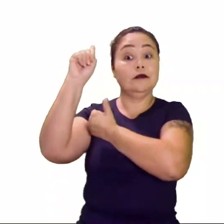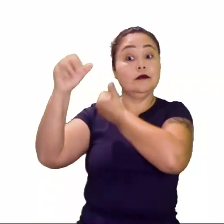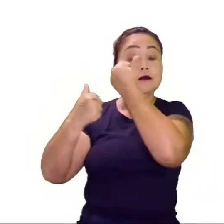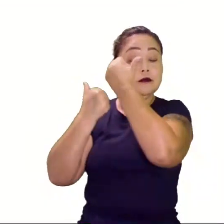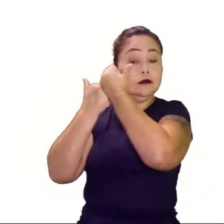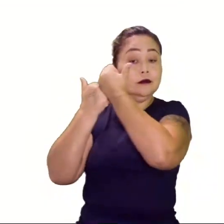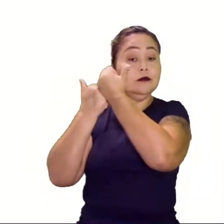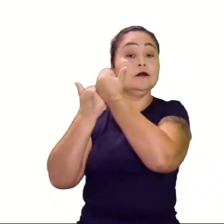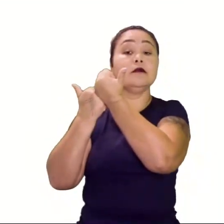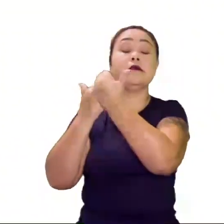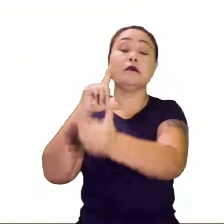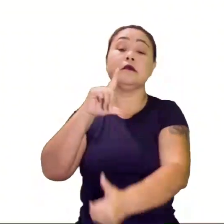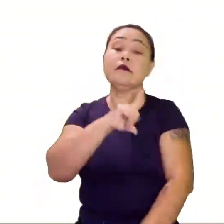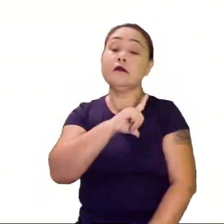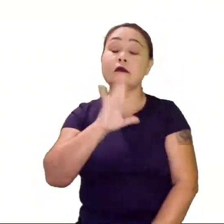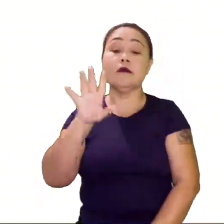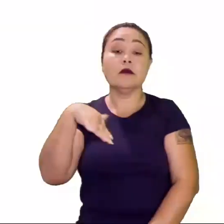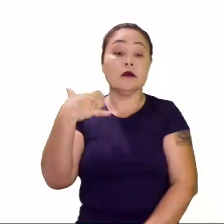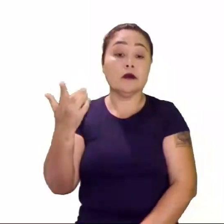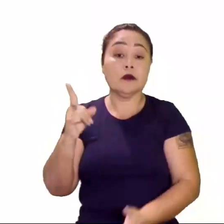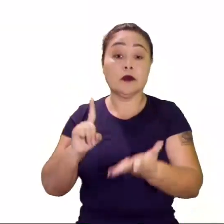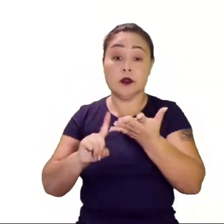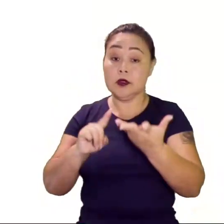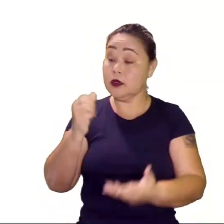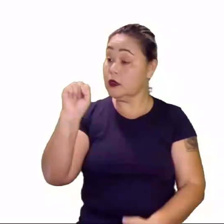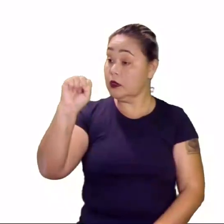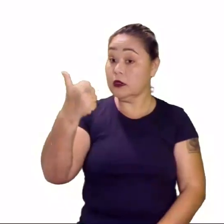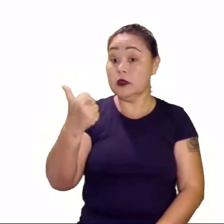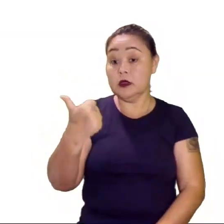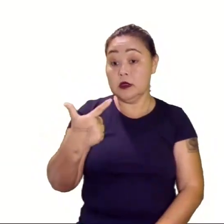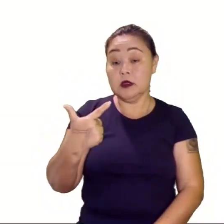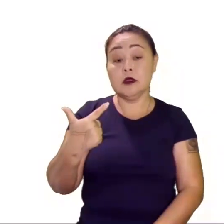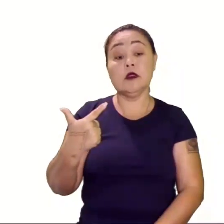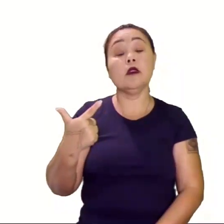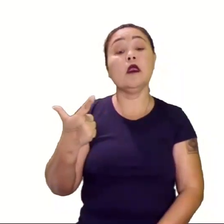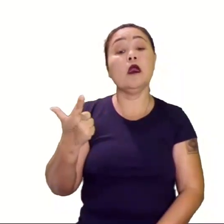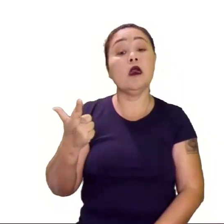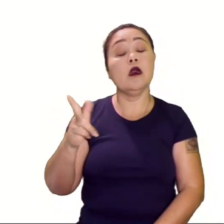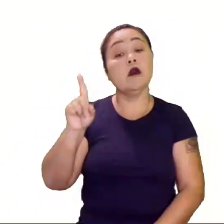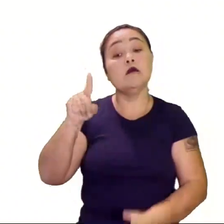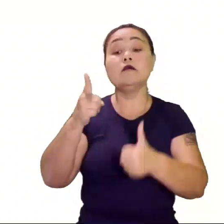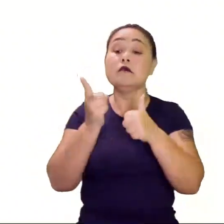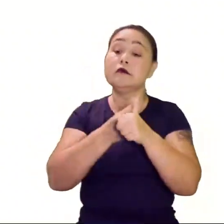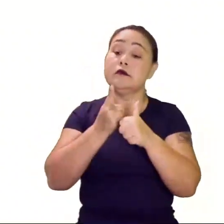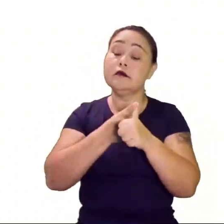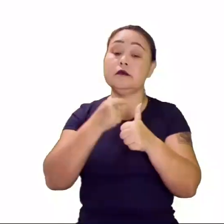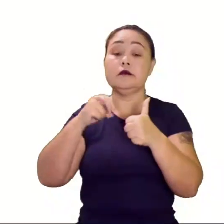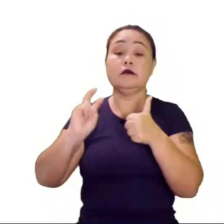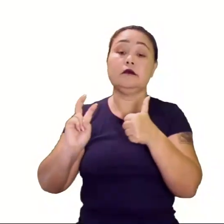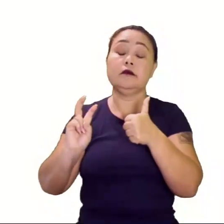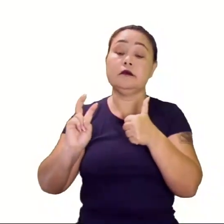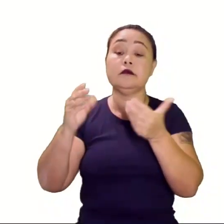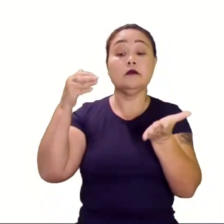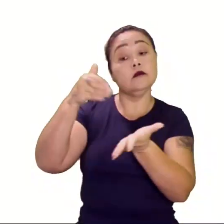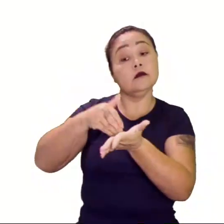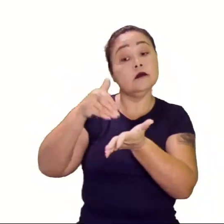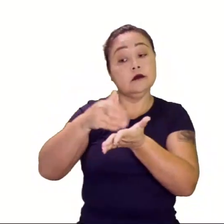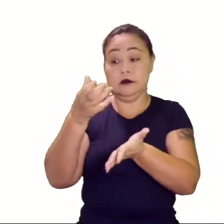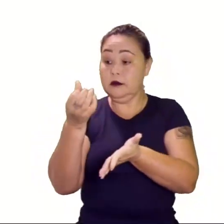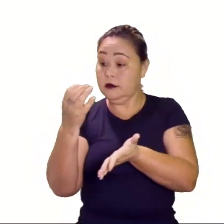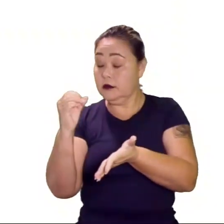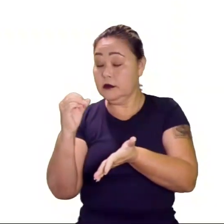colocar na soma dos termos. Então, vamos lá, agora eu vou fazer o S12. Já sei que são 12 termos. Quem é o primeiro? 5. Cinco. Quem é o